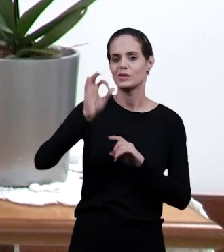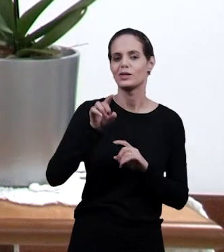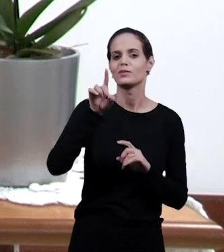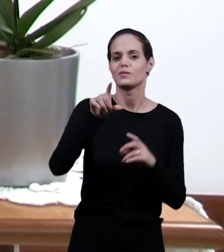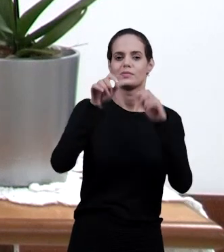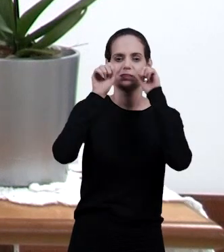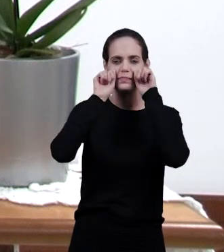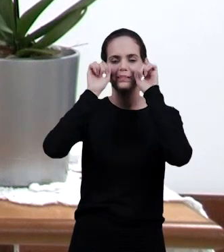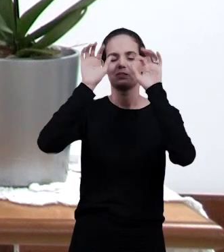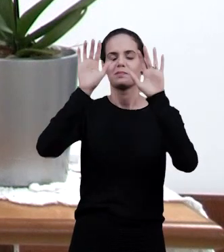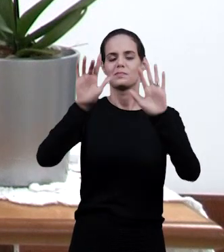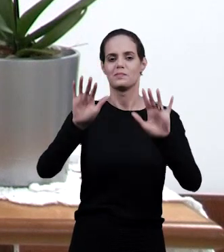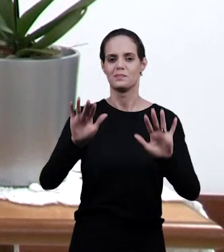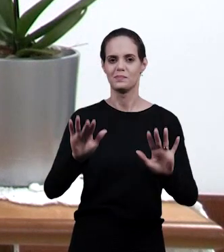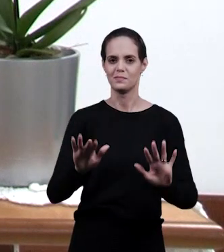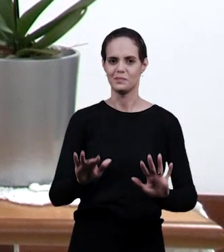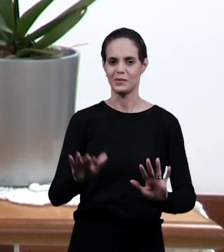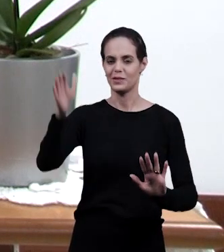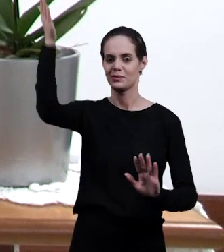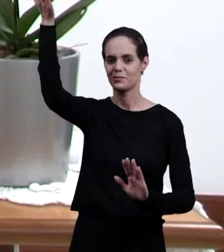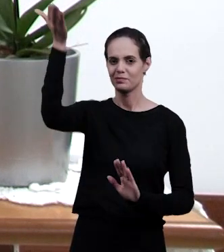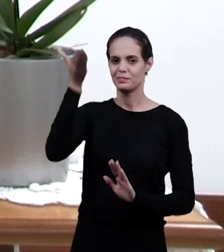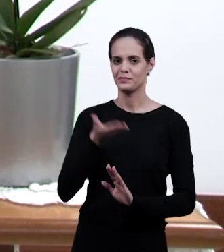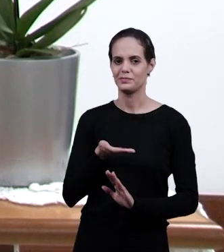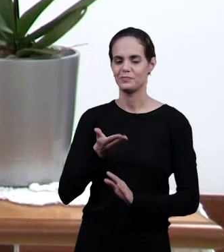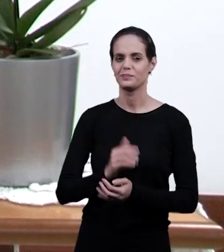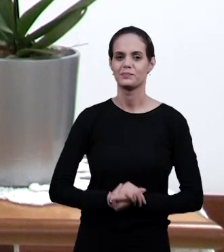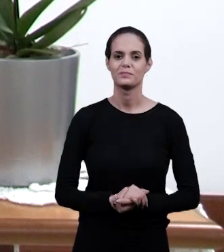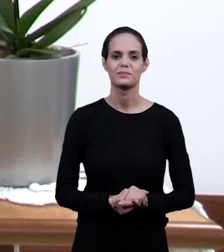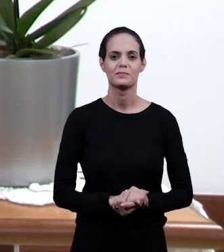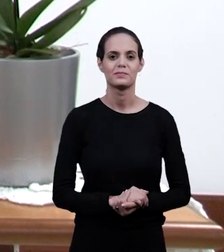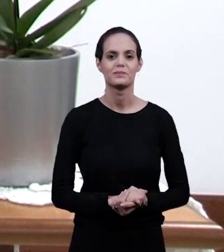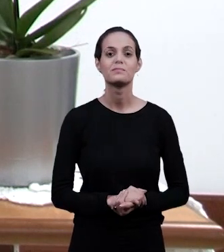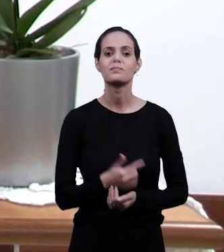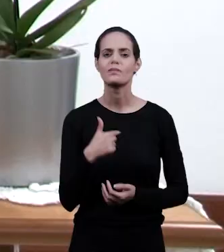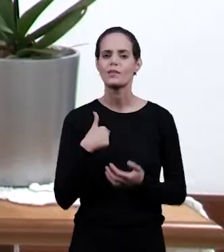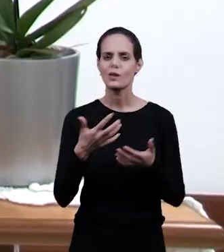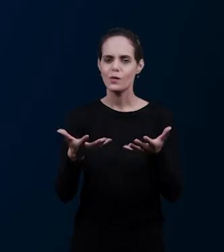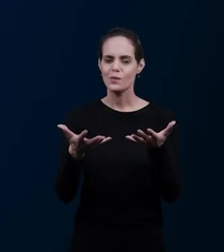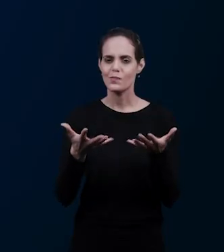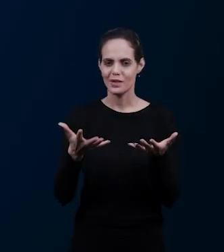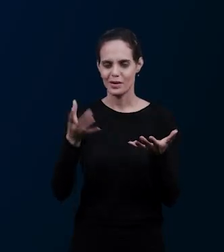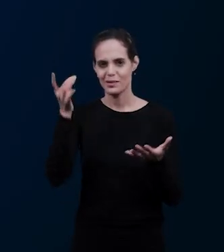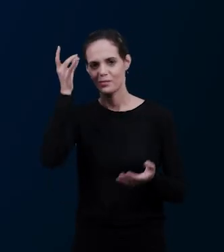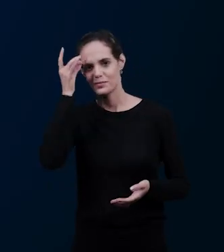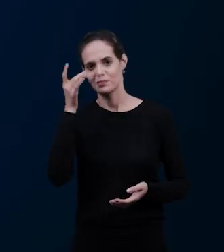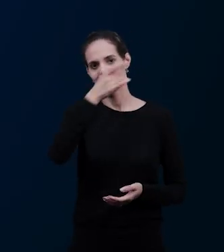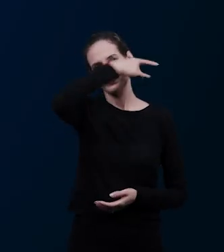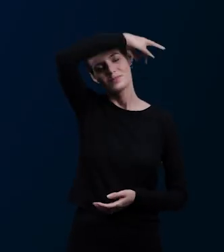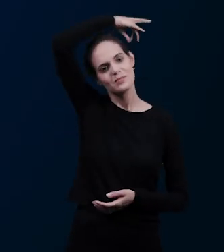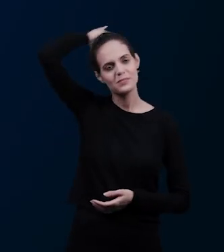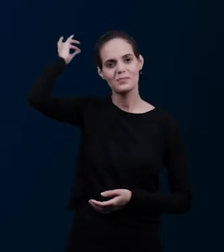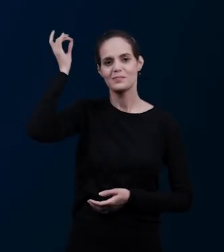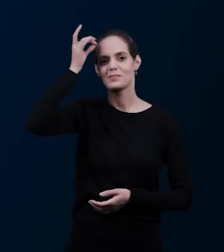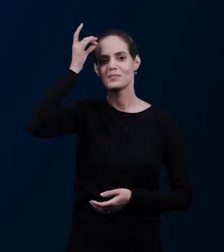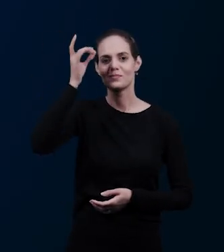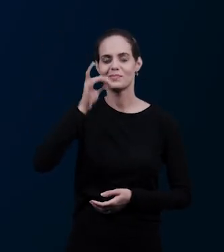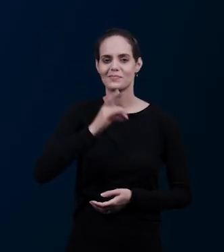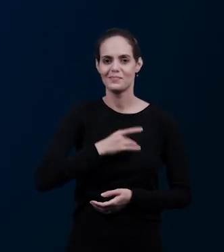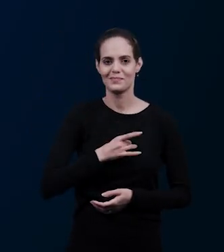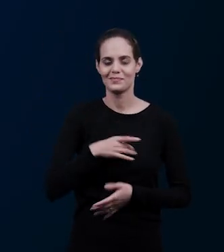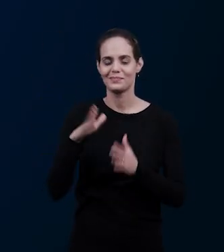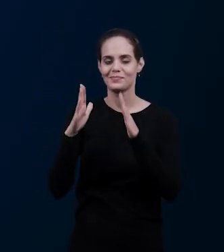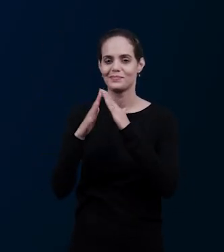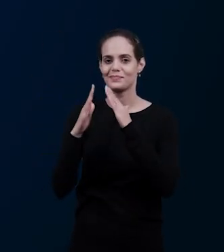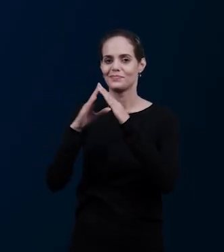eles, certamente você vai receber uma grande bênção da parte do Senhor. Eu quero ser batizado